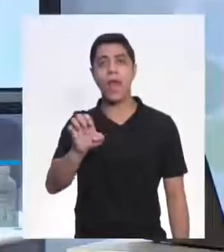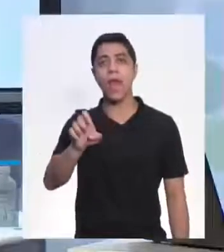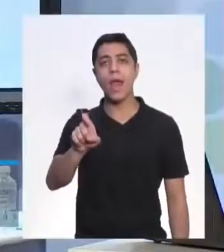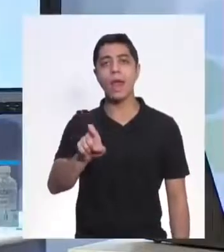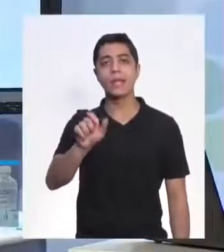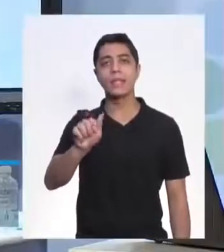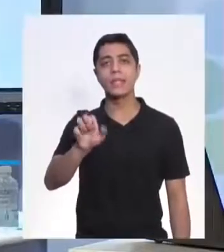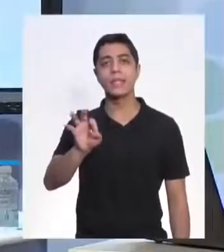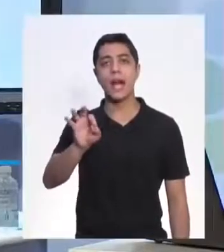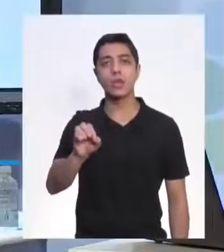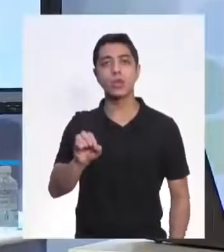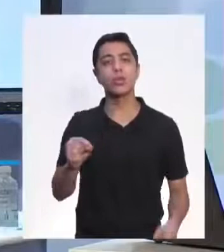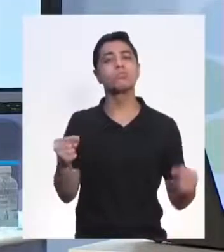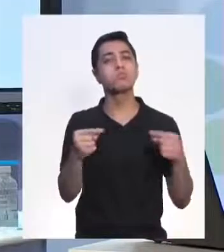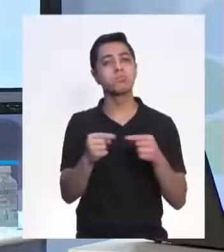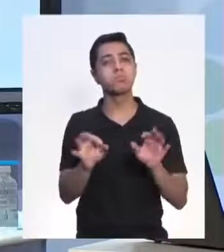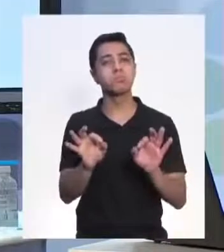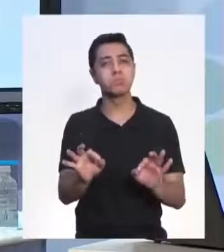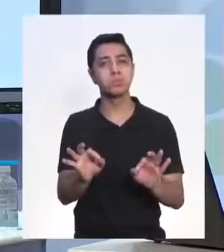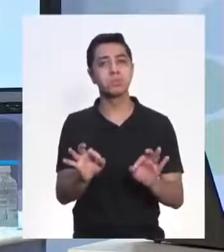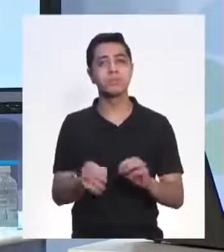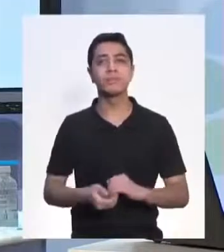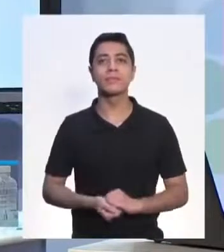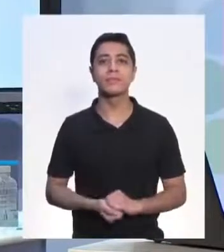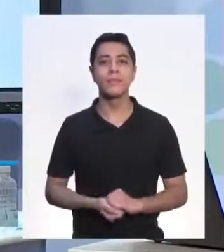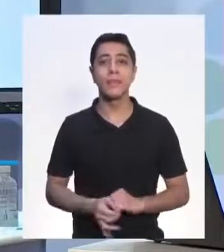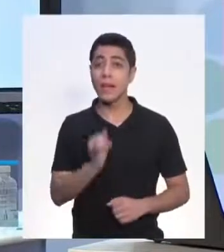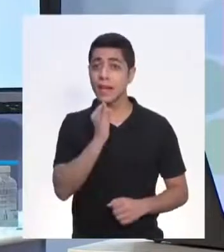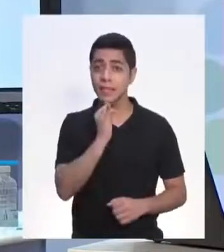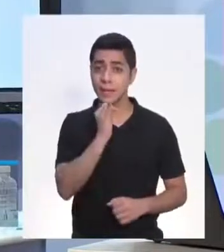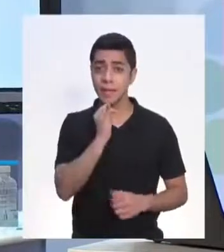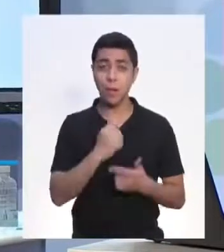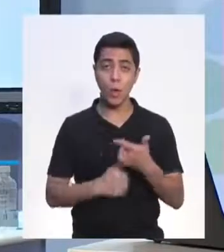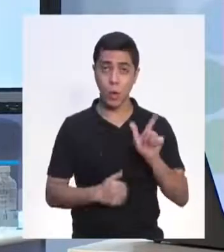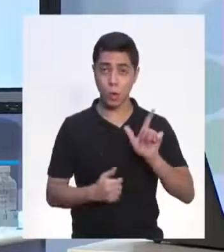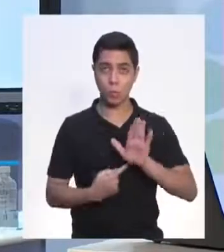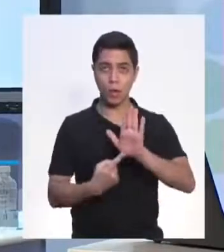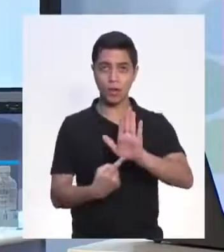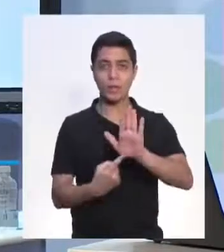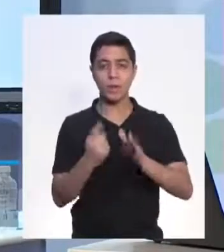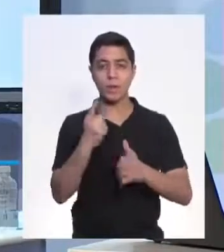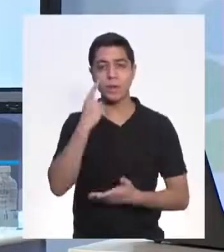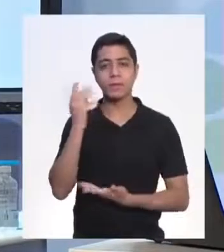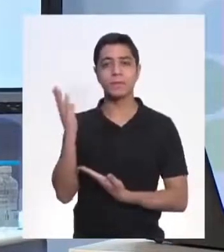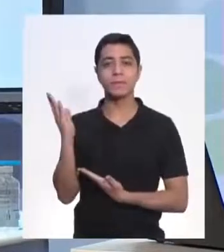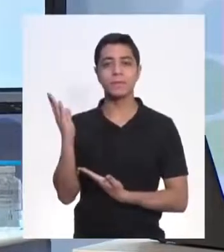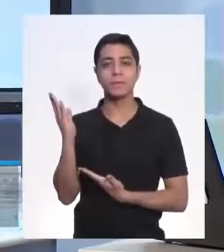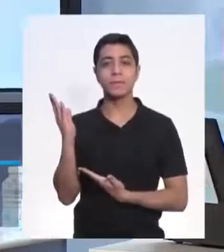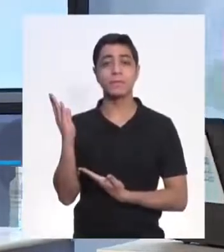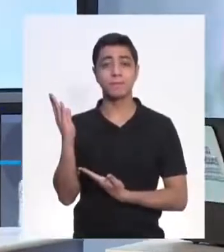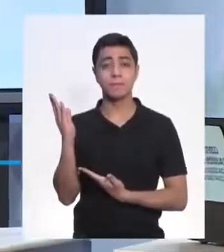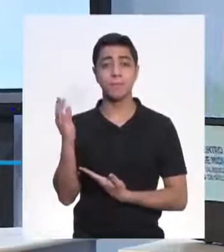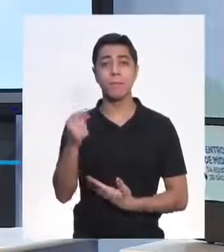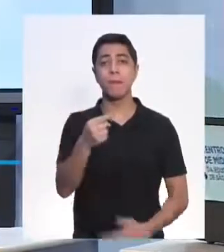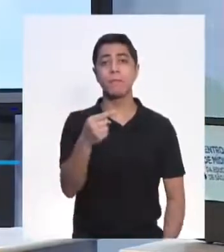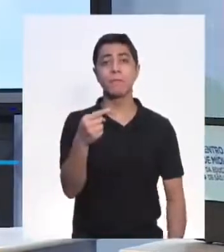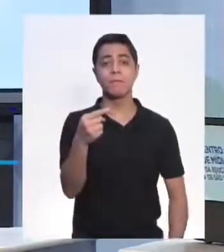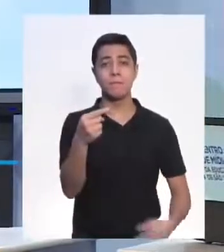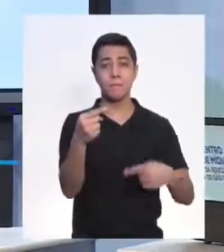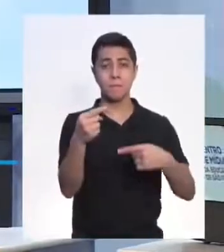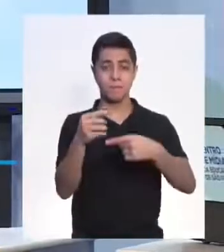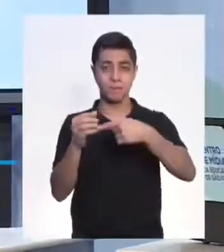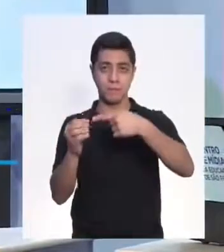menos 37 décimos. Muito bem. Neste caso, nós temos uma fração chamada fração